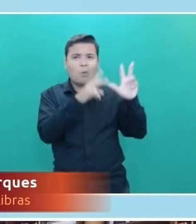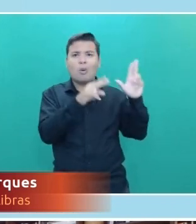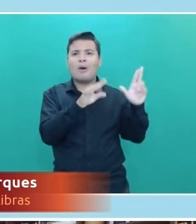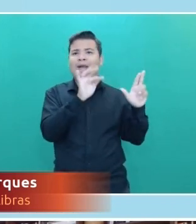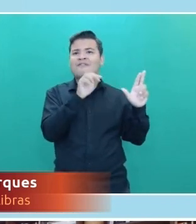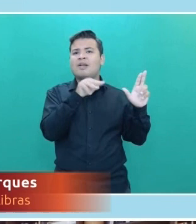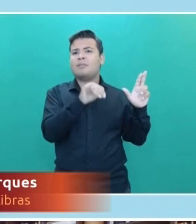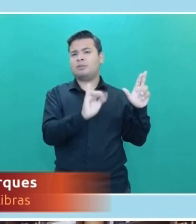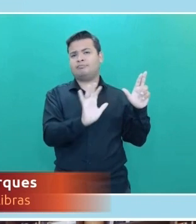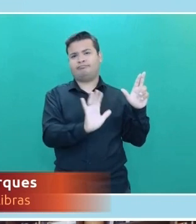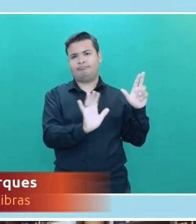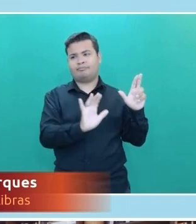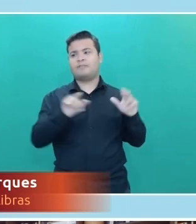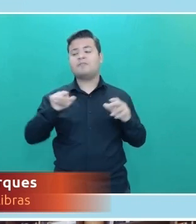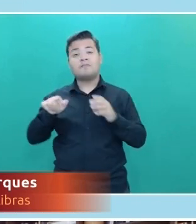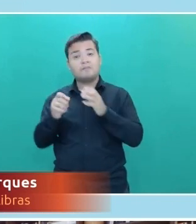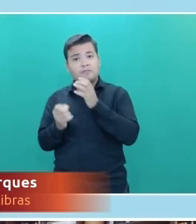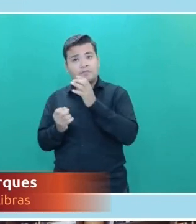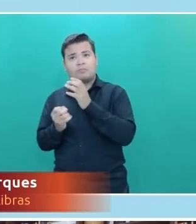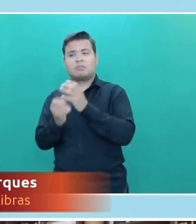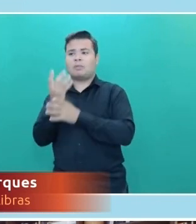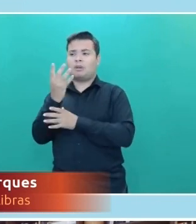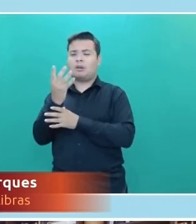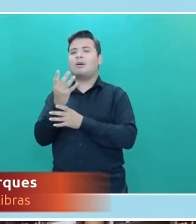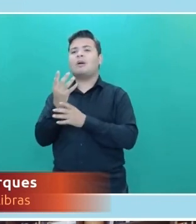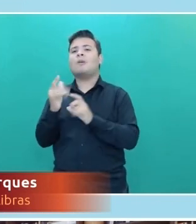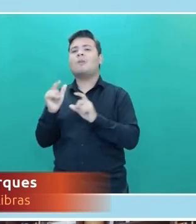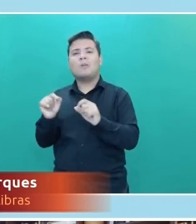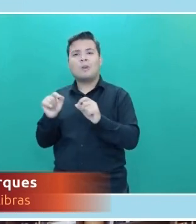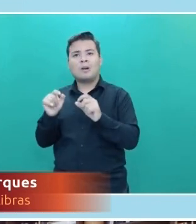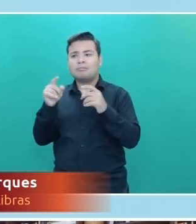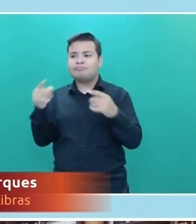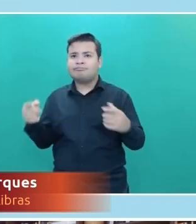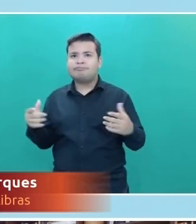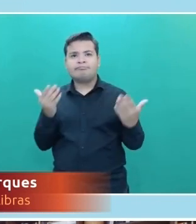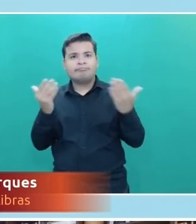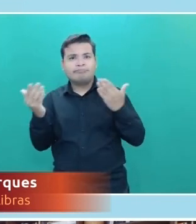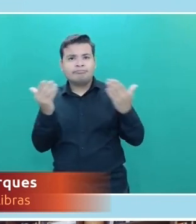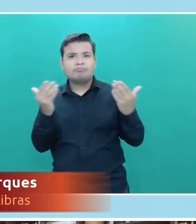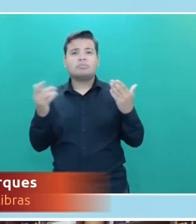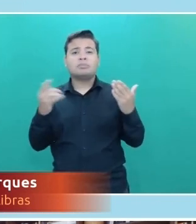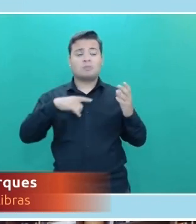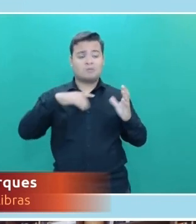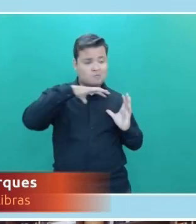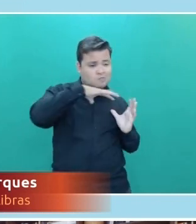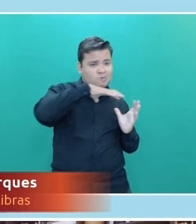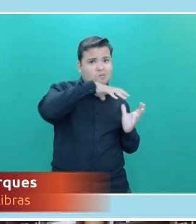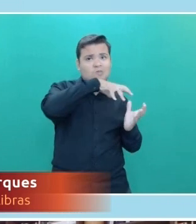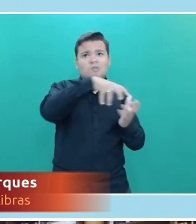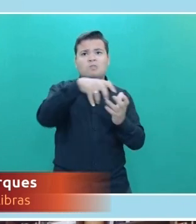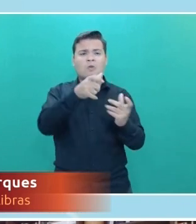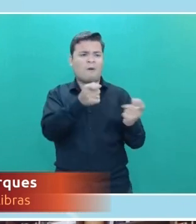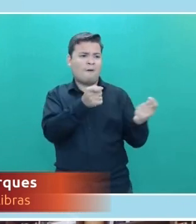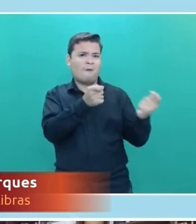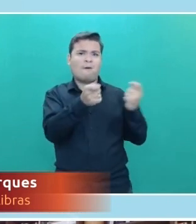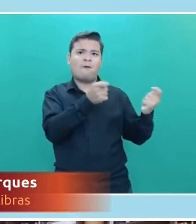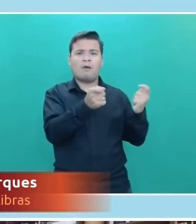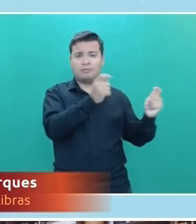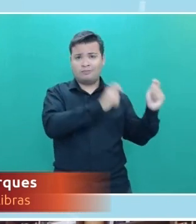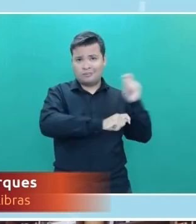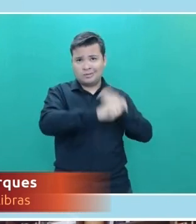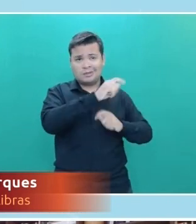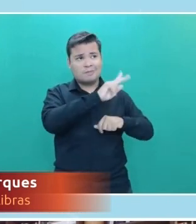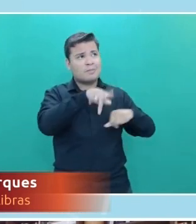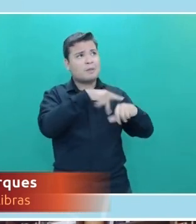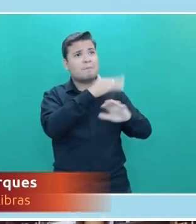ele cresce, ele nasce como um contraponto ao domínio financeiro internacional dos países desenvolvidos. Então, ele tem